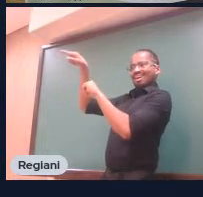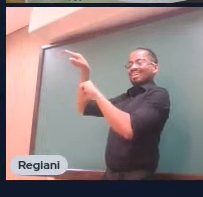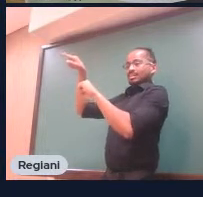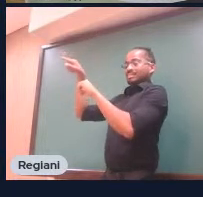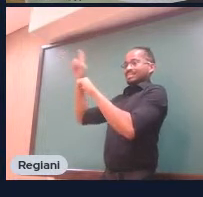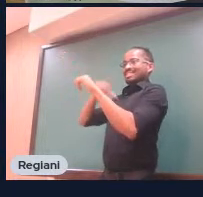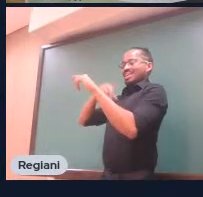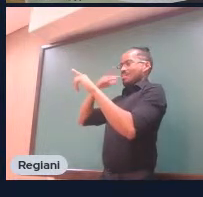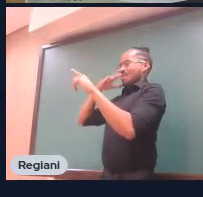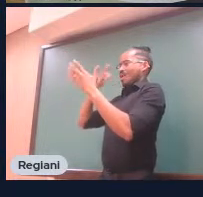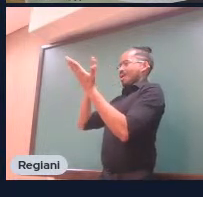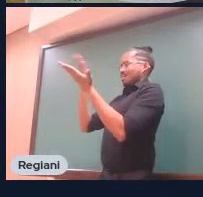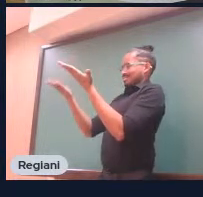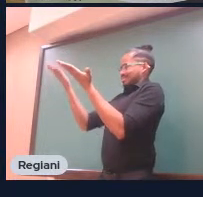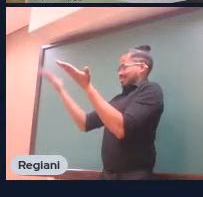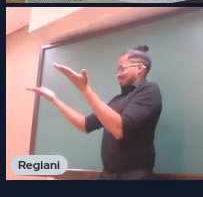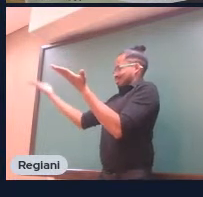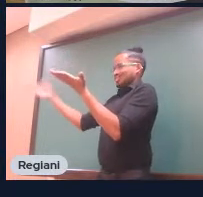competitivas, para